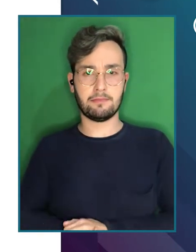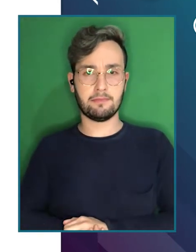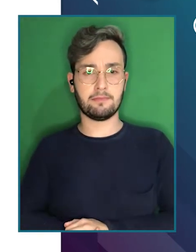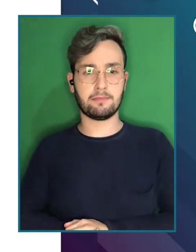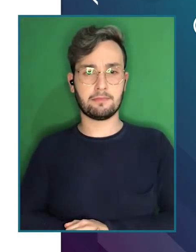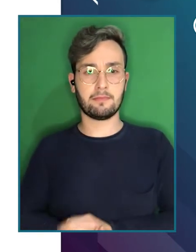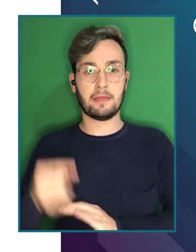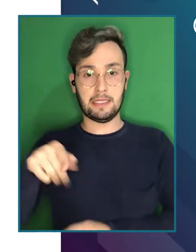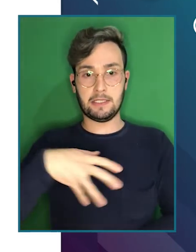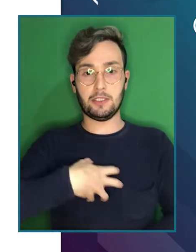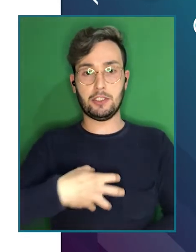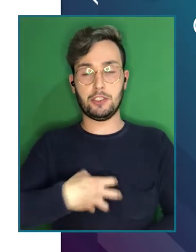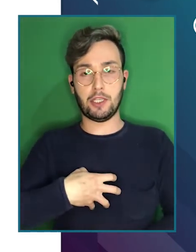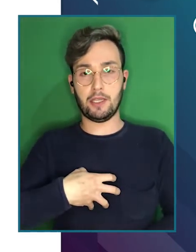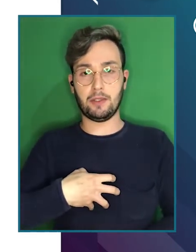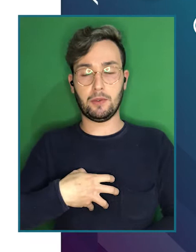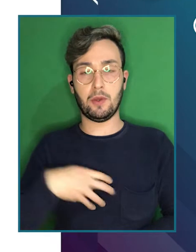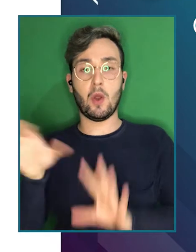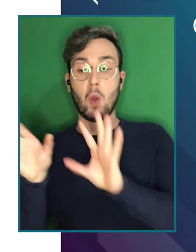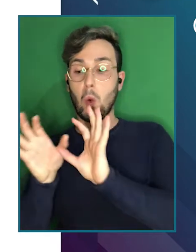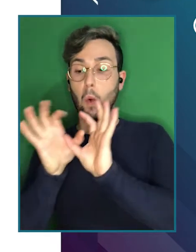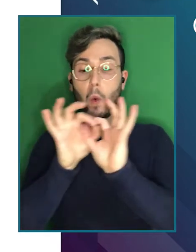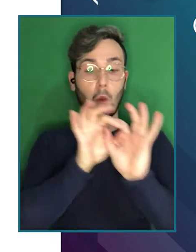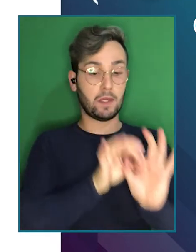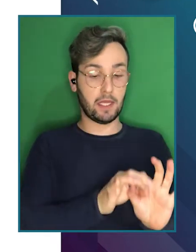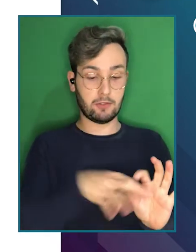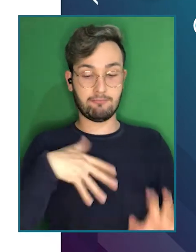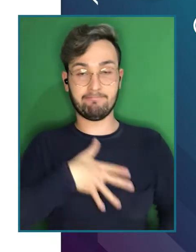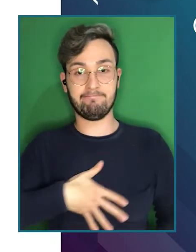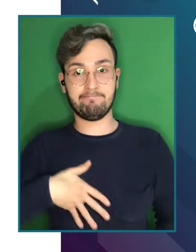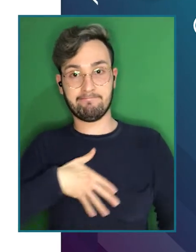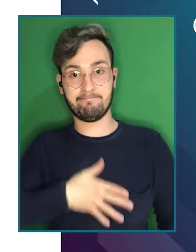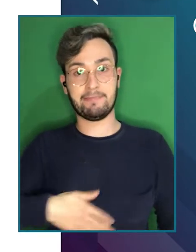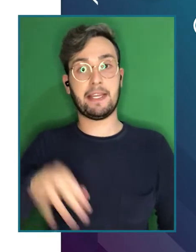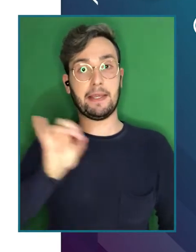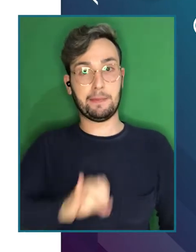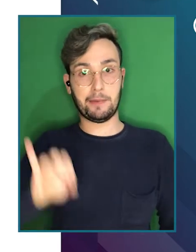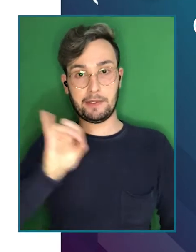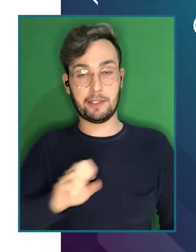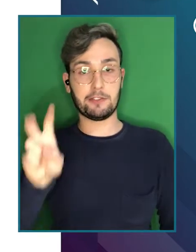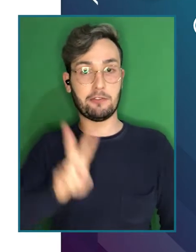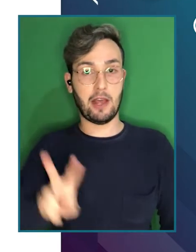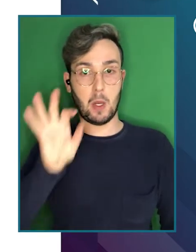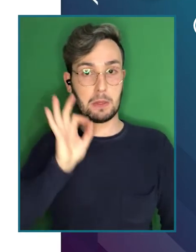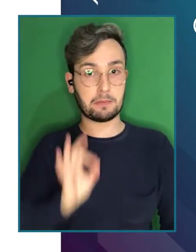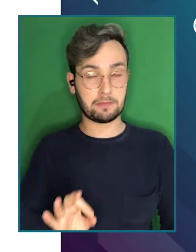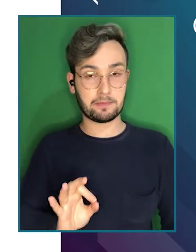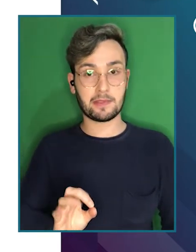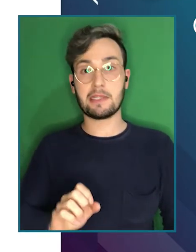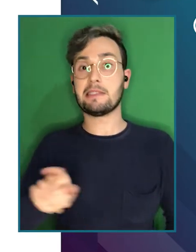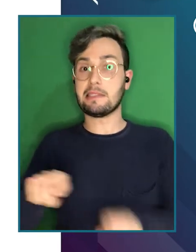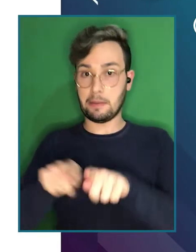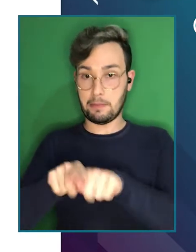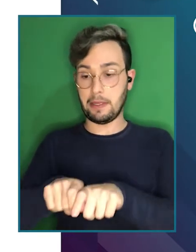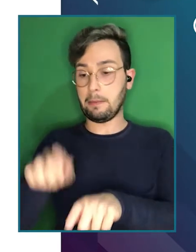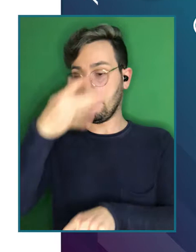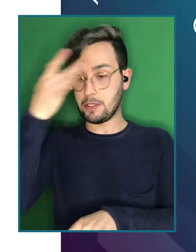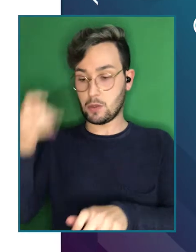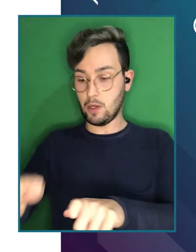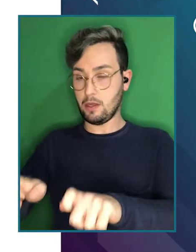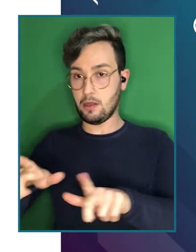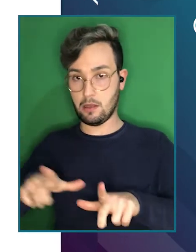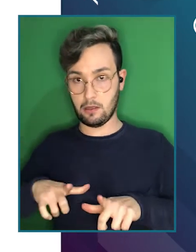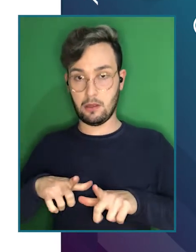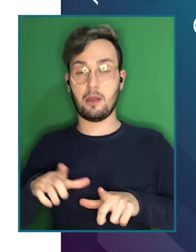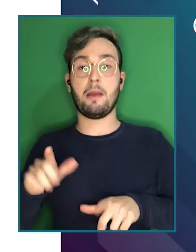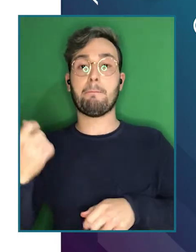necessária. Dessa forma, no sentido de obter resultados satisfatórios e válidos, além do pessoal certificado,